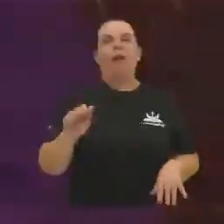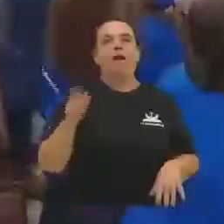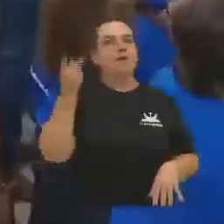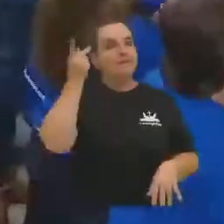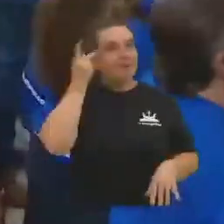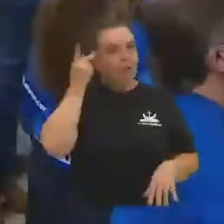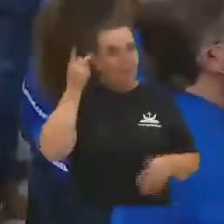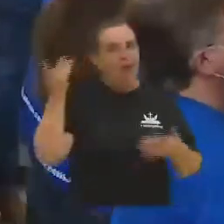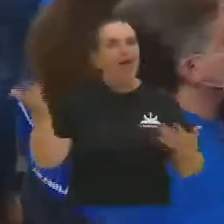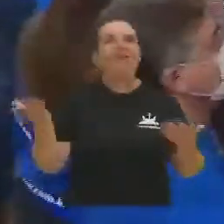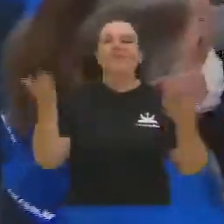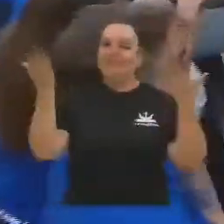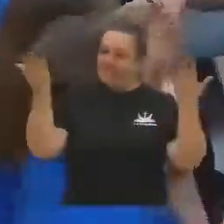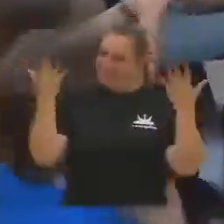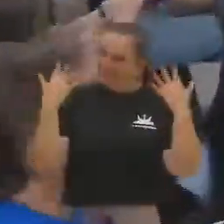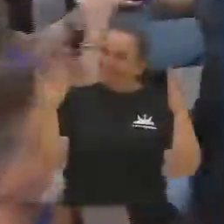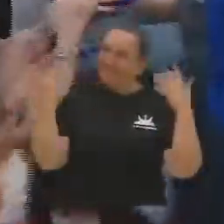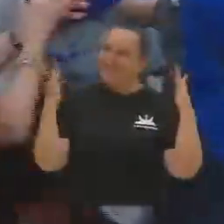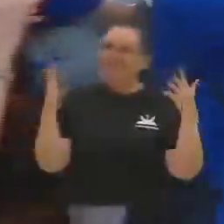presente.